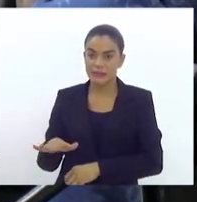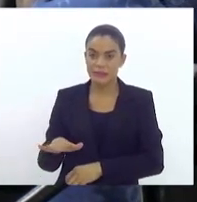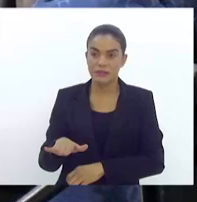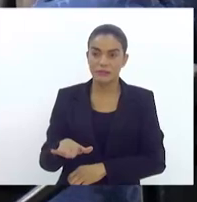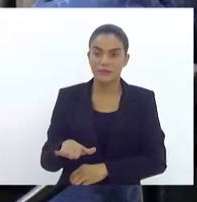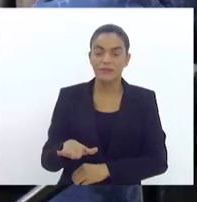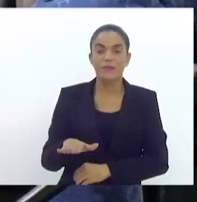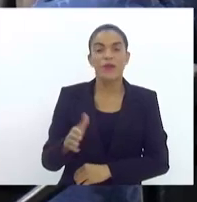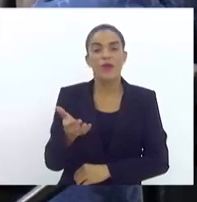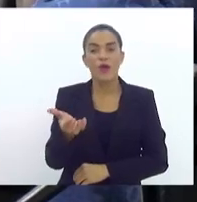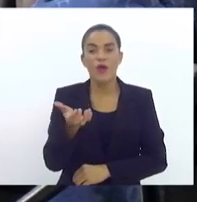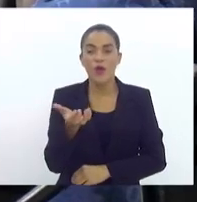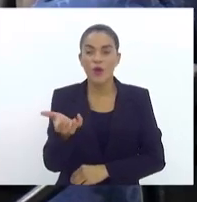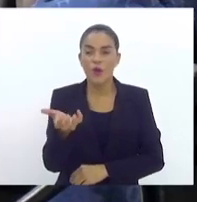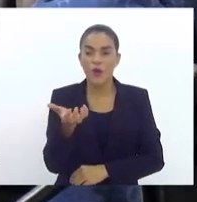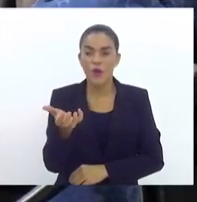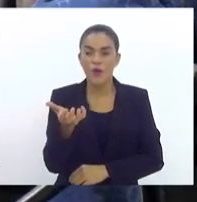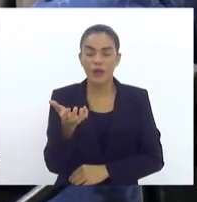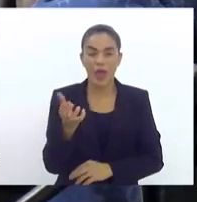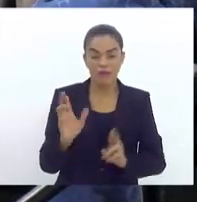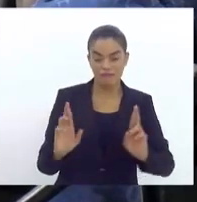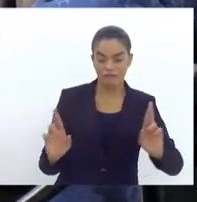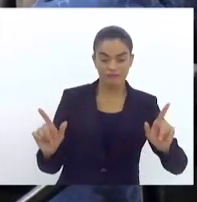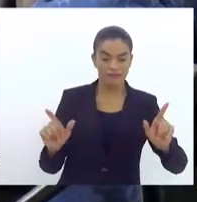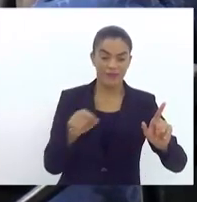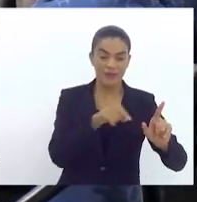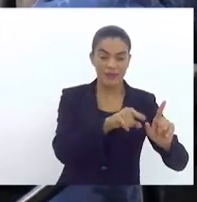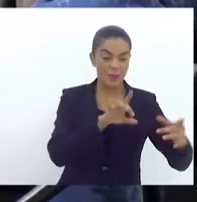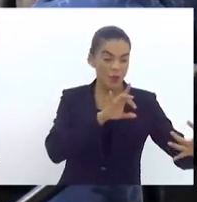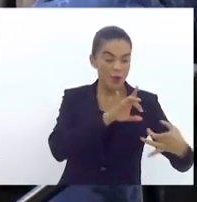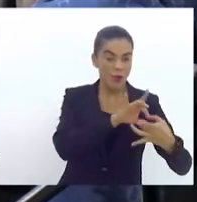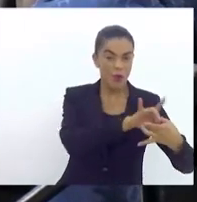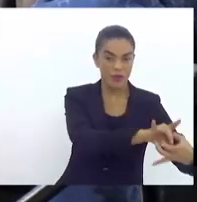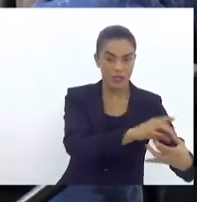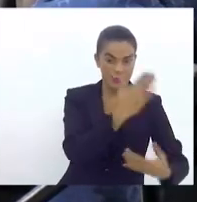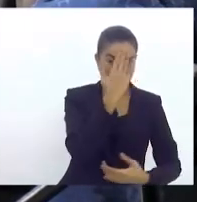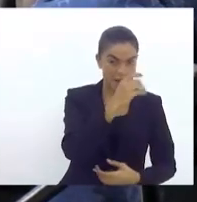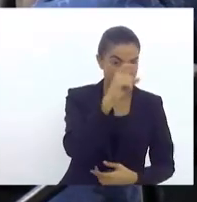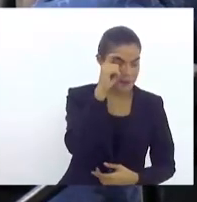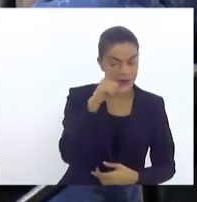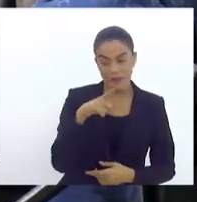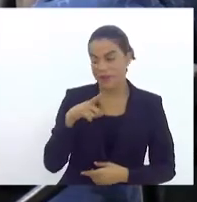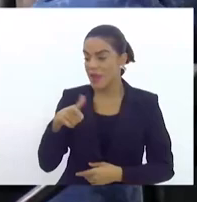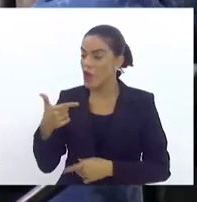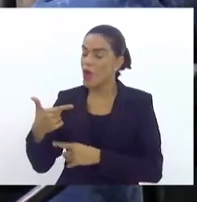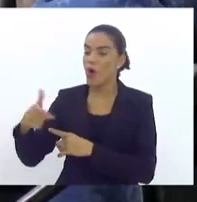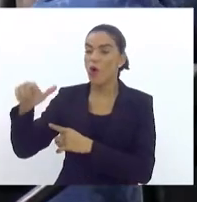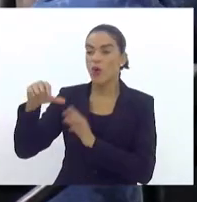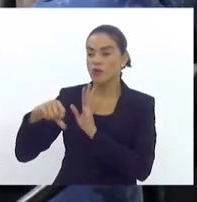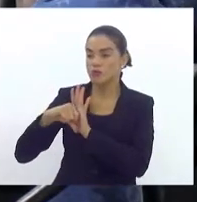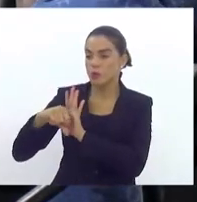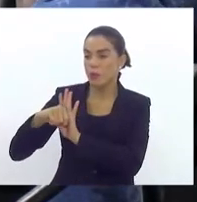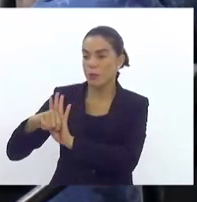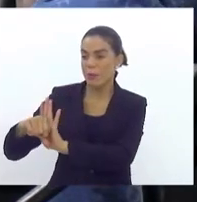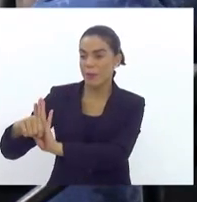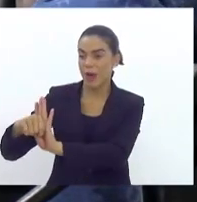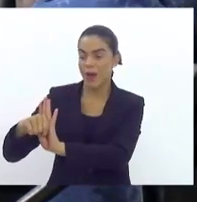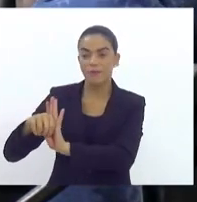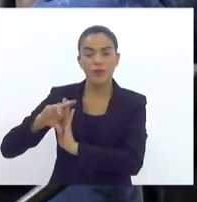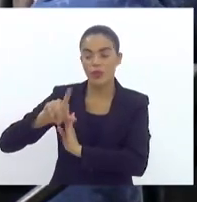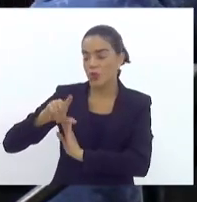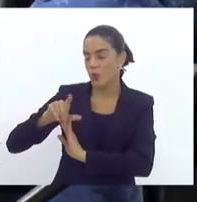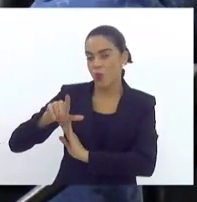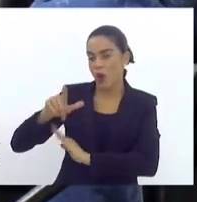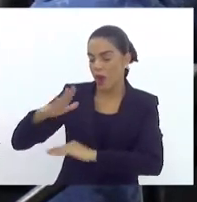eu queria fazer uma pequena diferença nós temos o contexto da Lei Maria da Penha e nós temos outros crimes né que não são